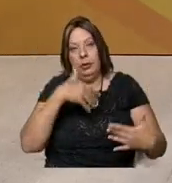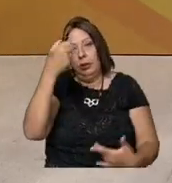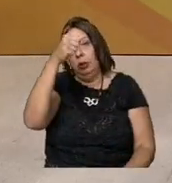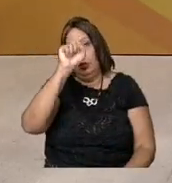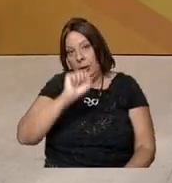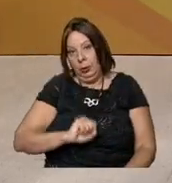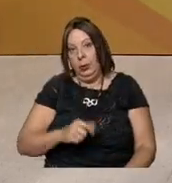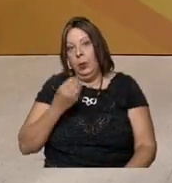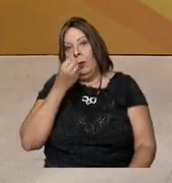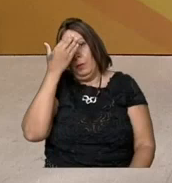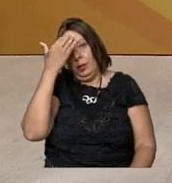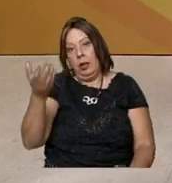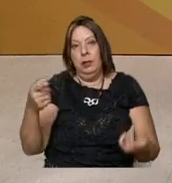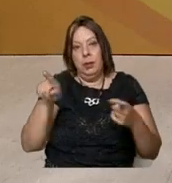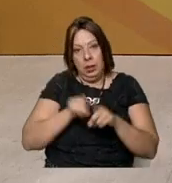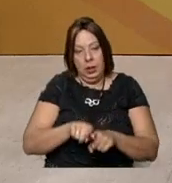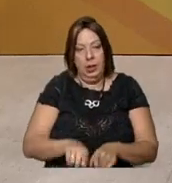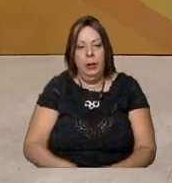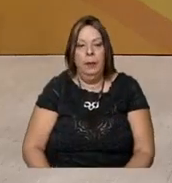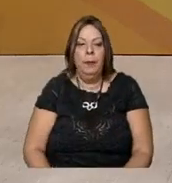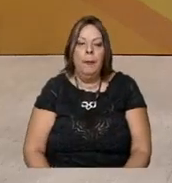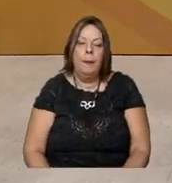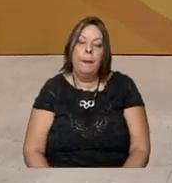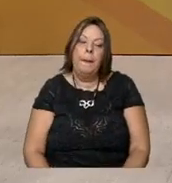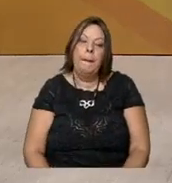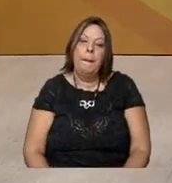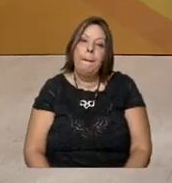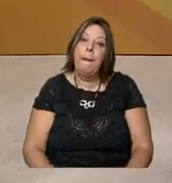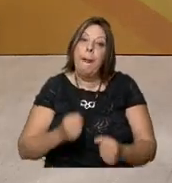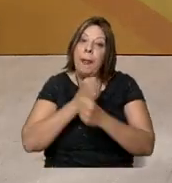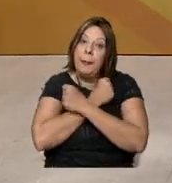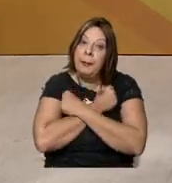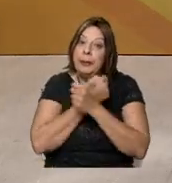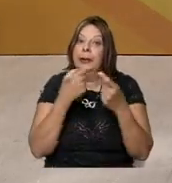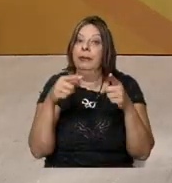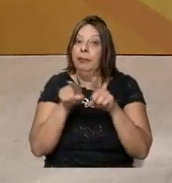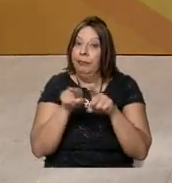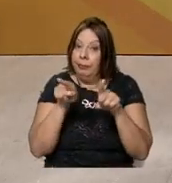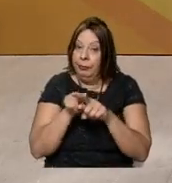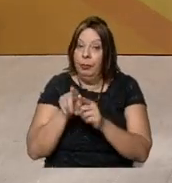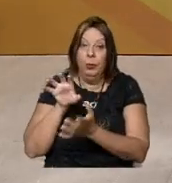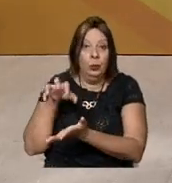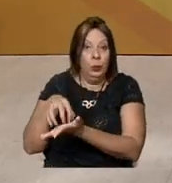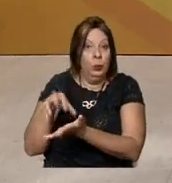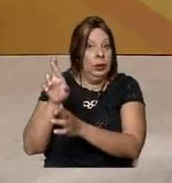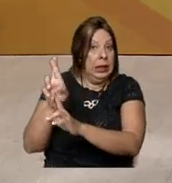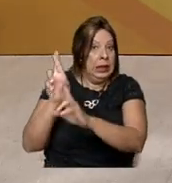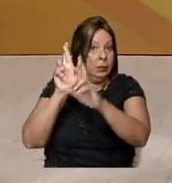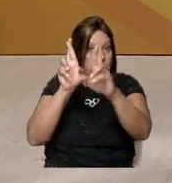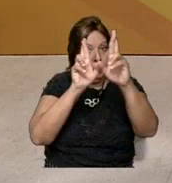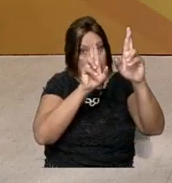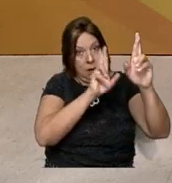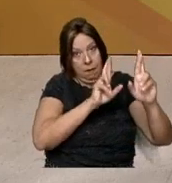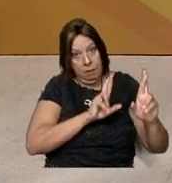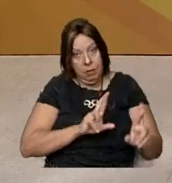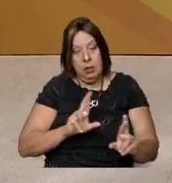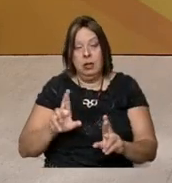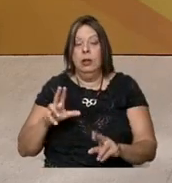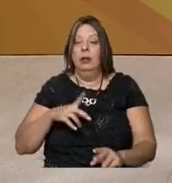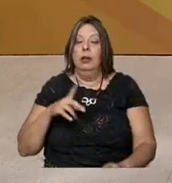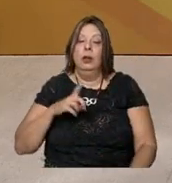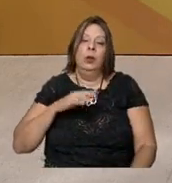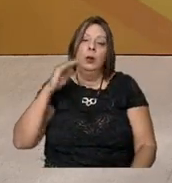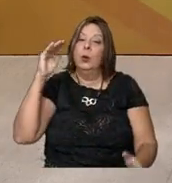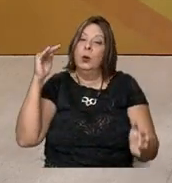vocês pela parceria. Eita, coisa boa! E o nosso abraço também para as regionais que estão junto com a gente. Vocês